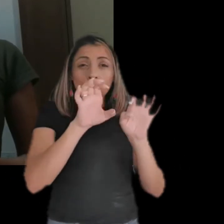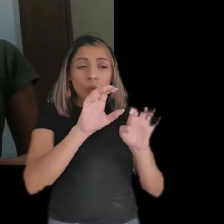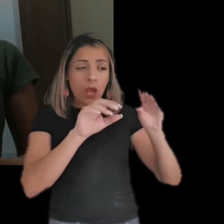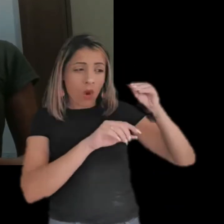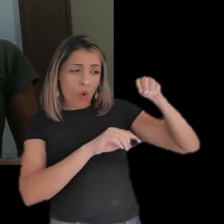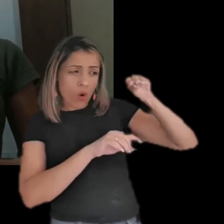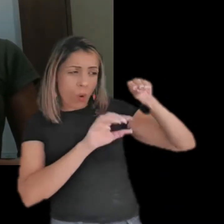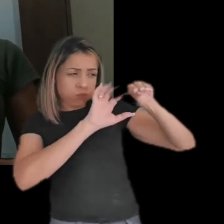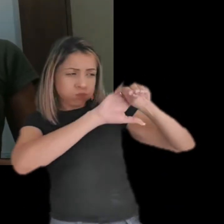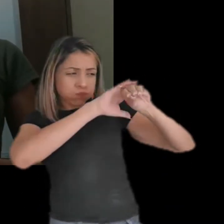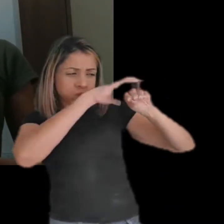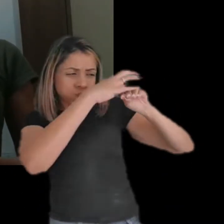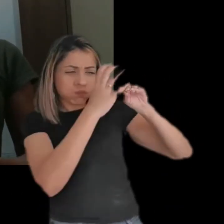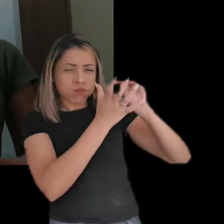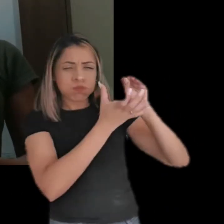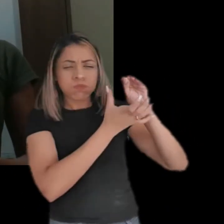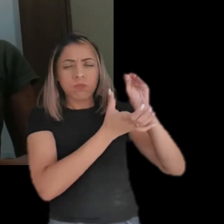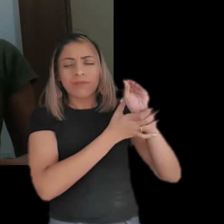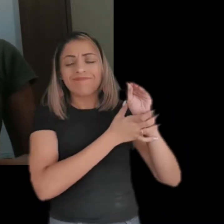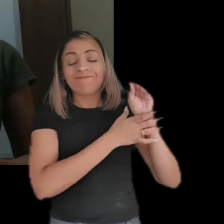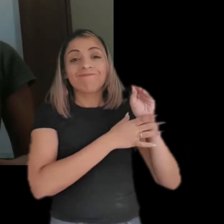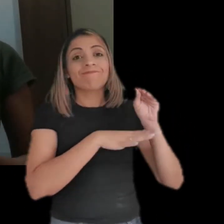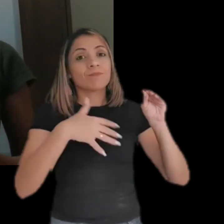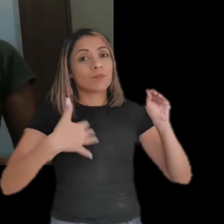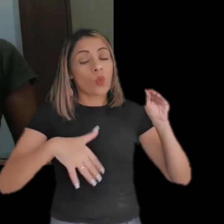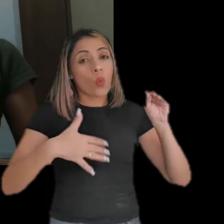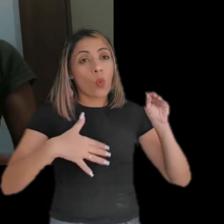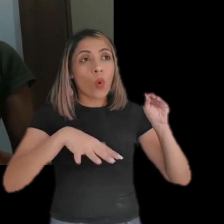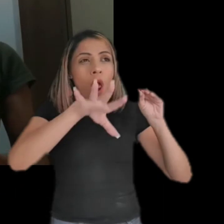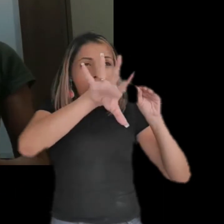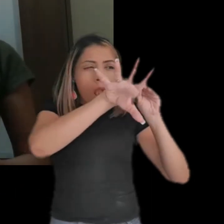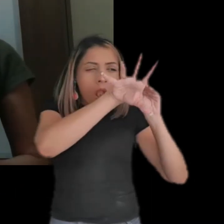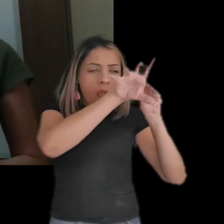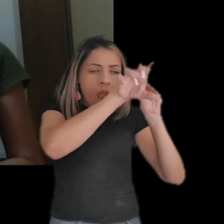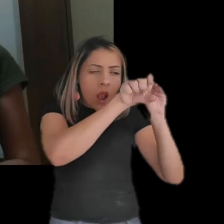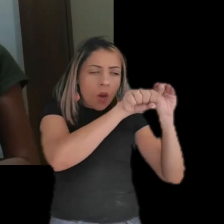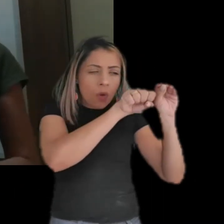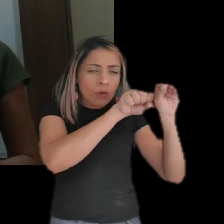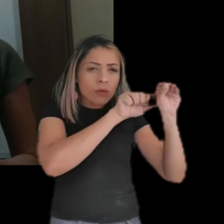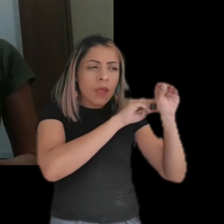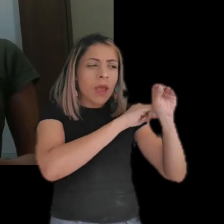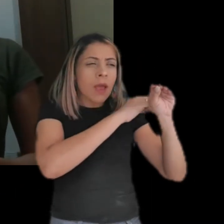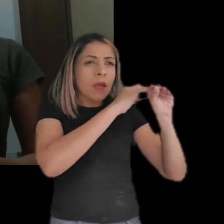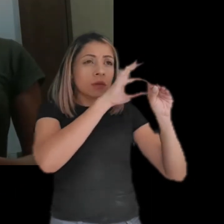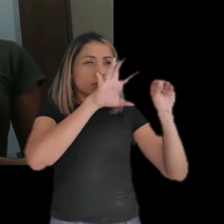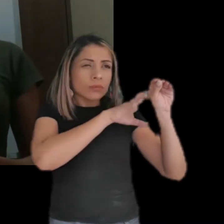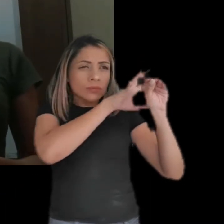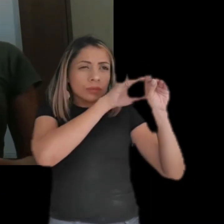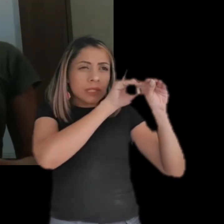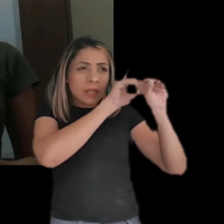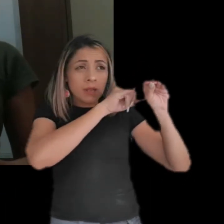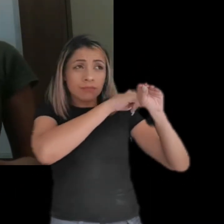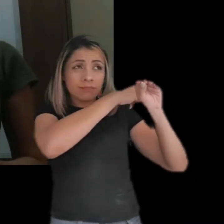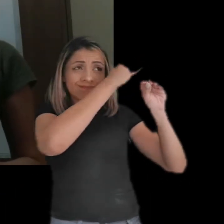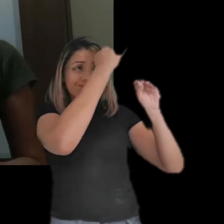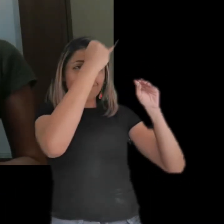muito delicada, que vai ter aí essa função de captar a luz, deixar a passagem de luz entrar, formar a imagem no fundo